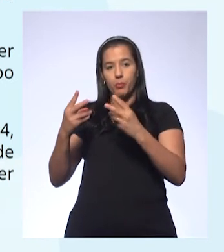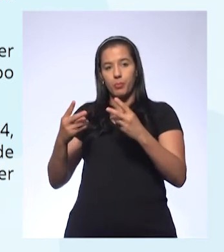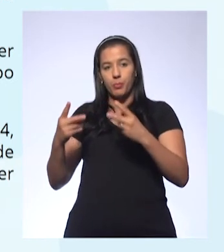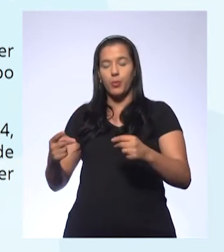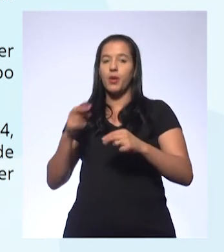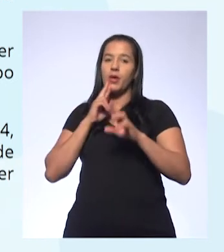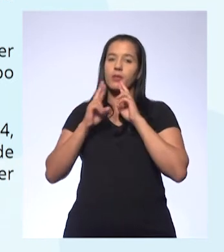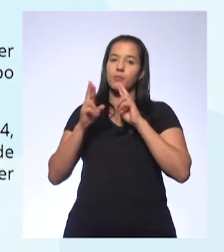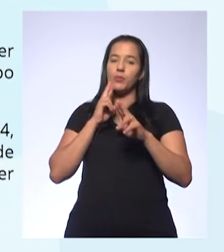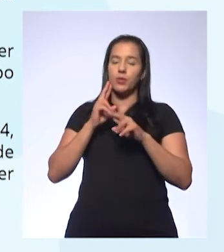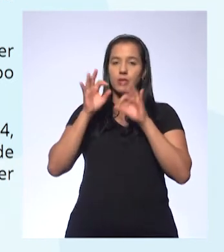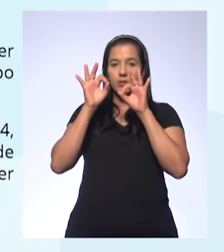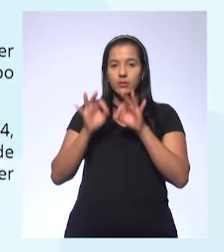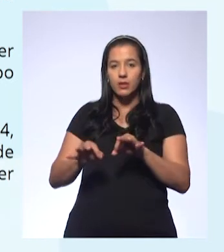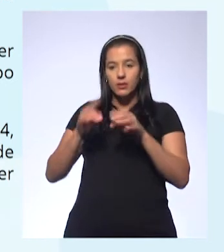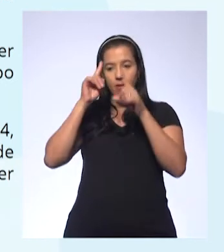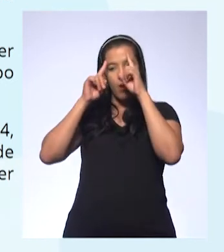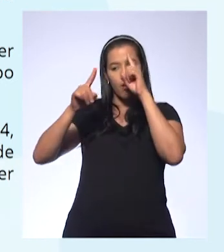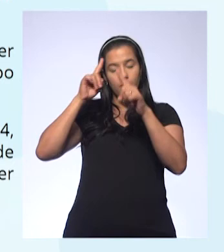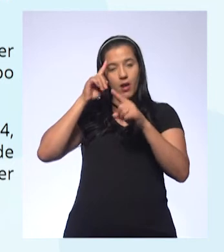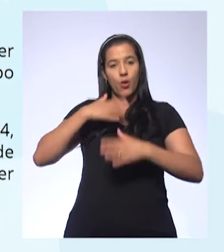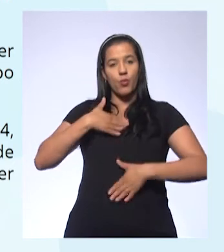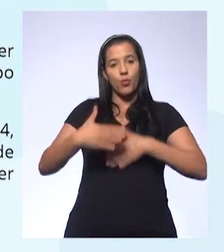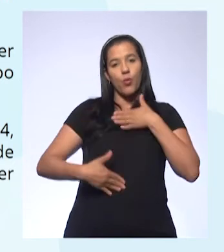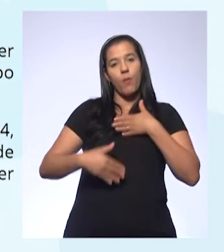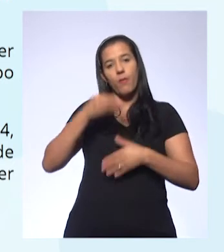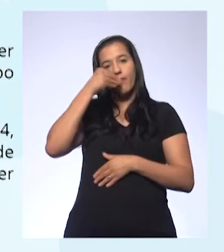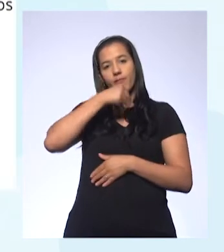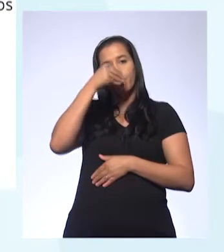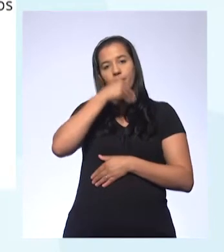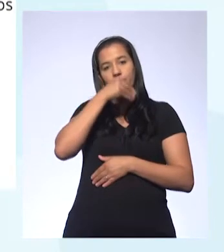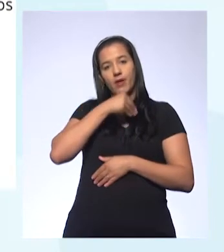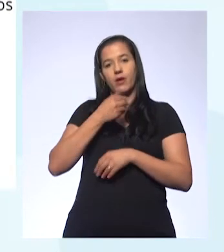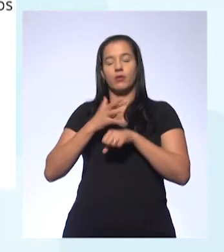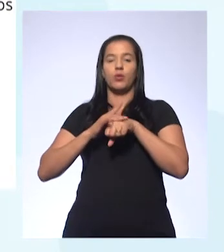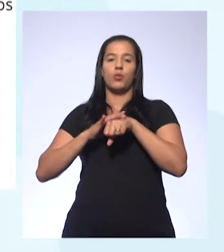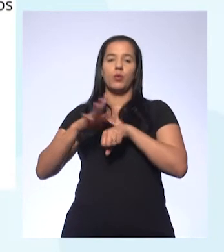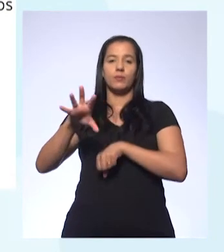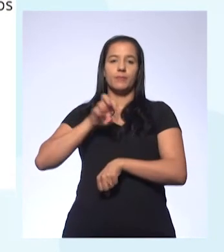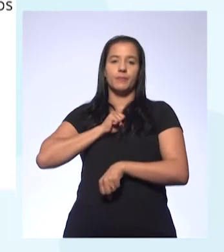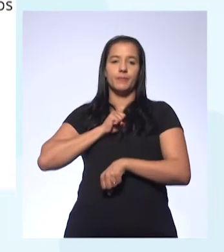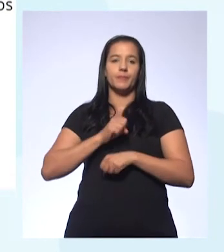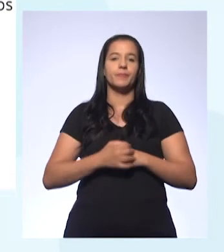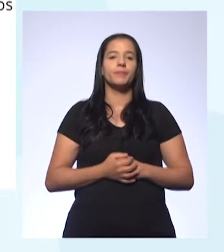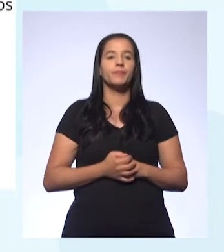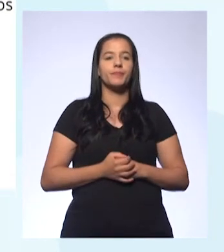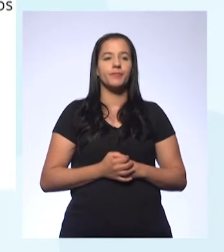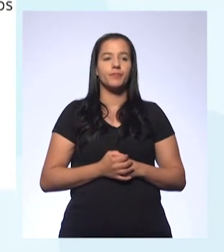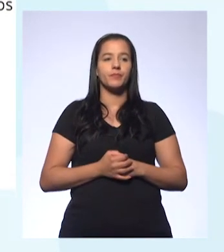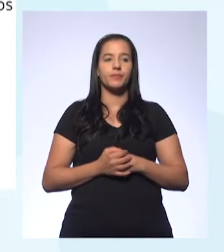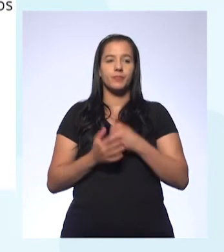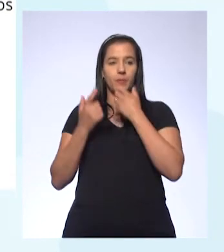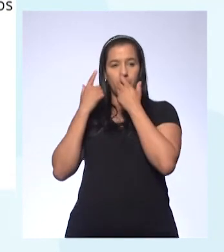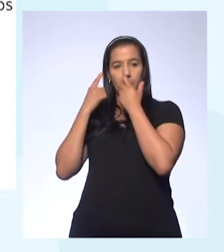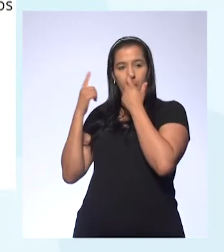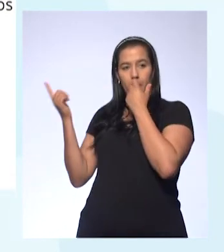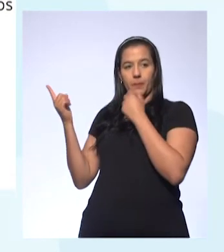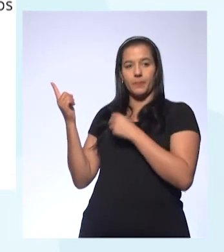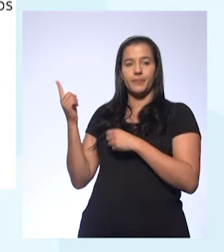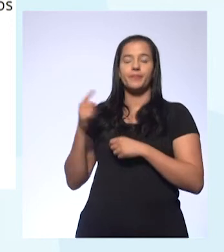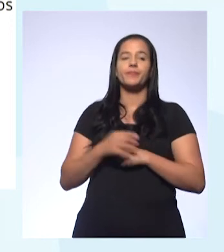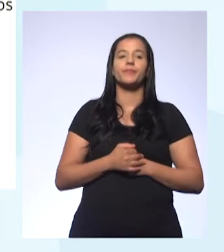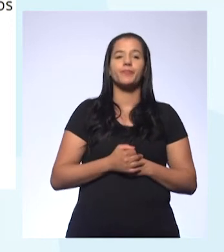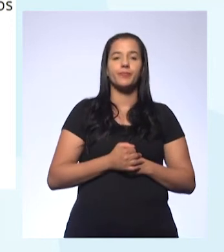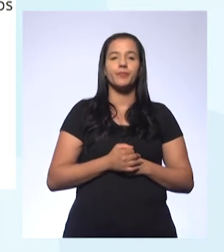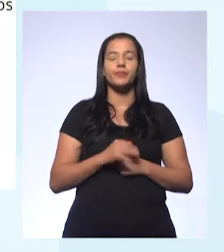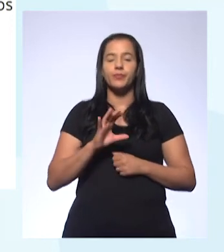responder adequadamente, tornando o corpo mais vulnerável a doenças. Muito bem, aí você tem uma breve explanação aí de